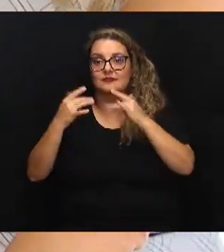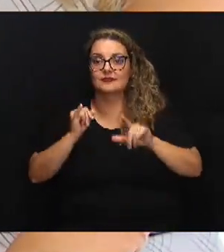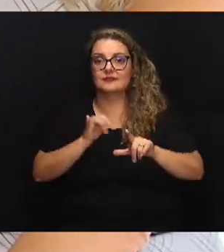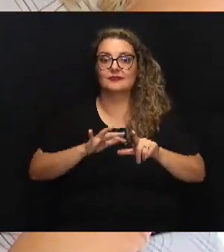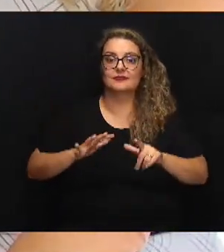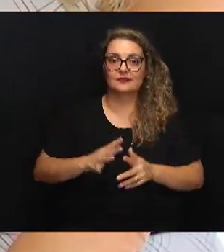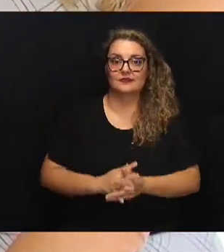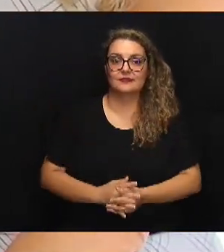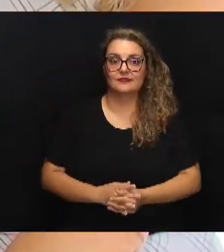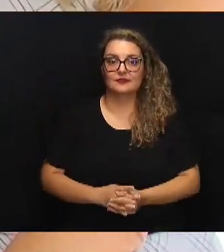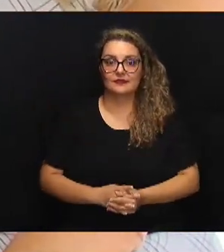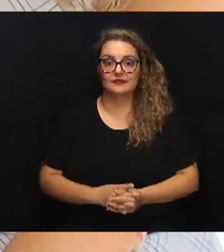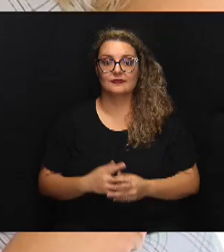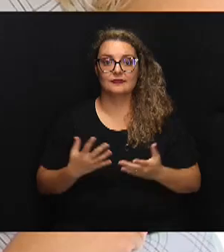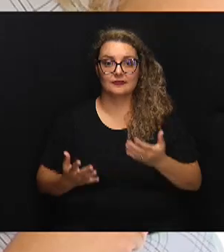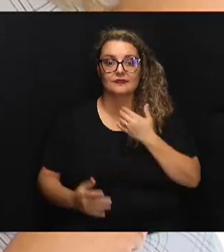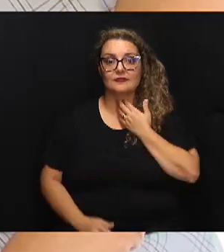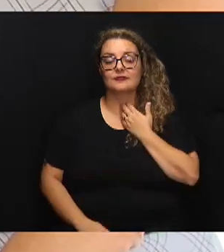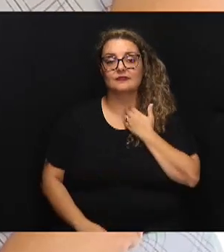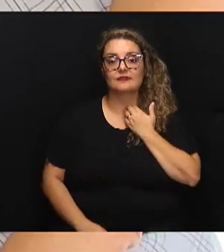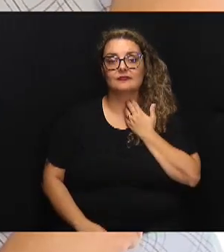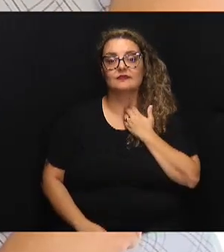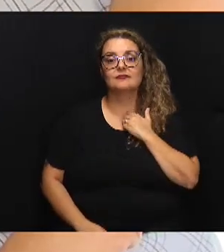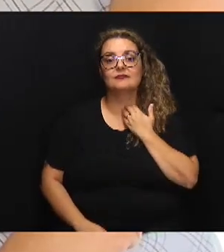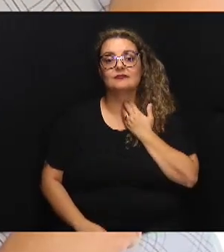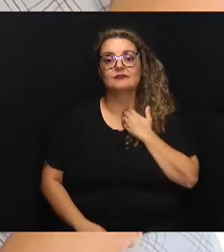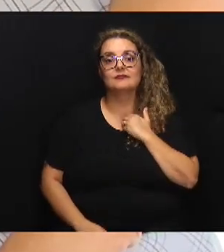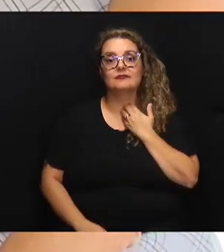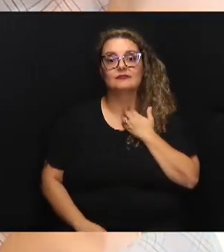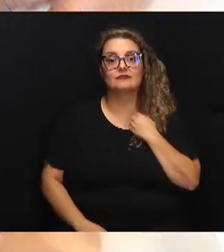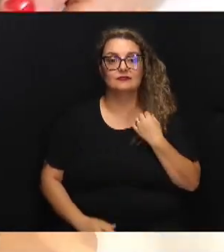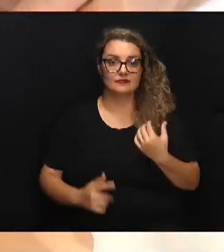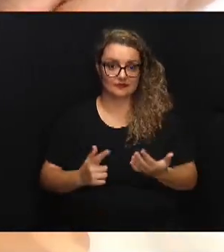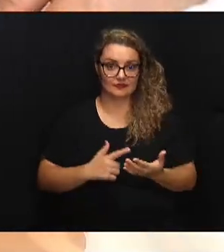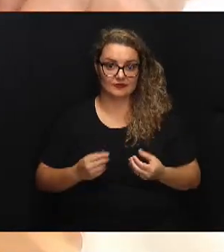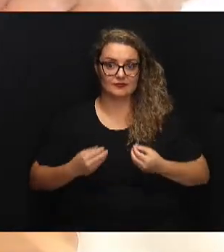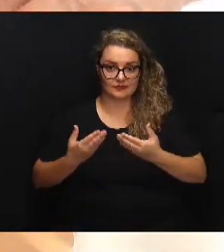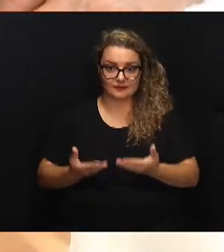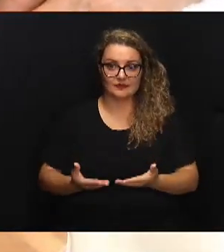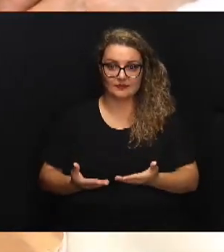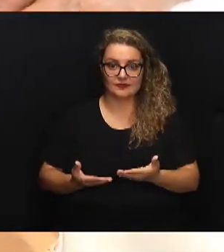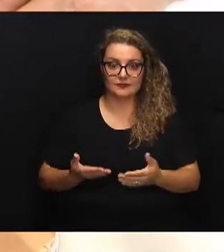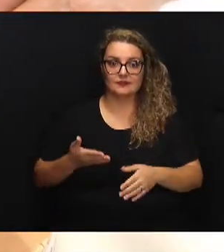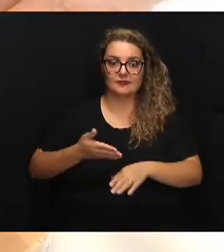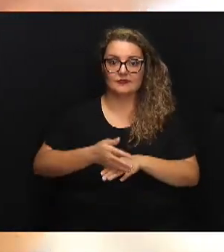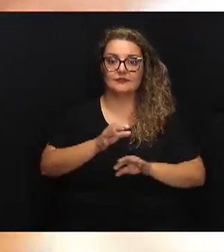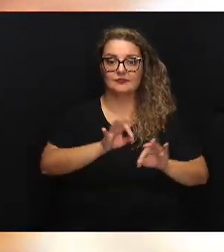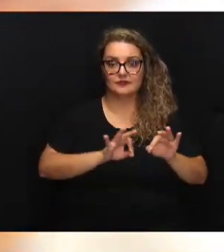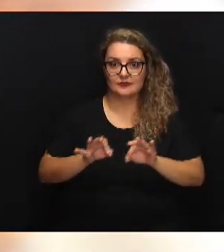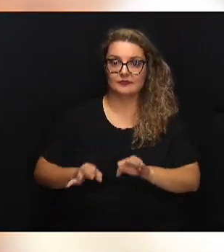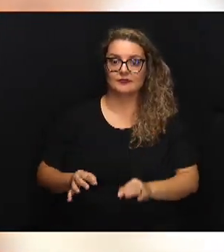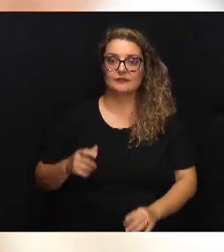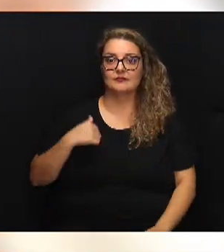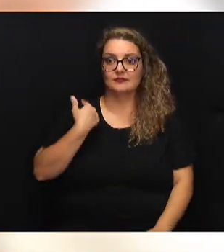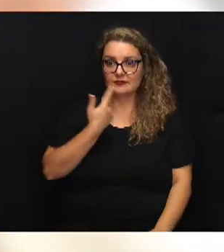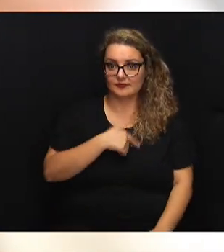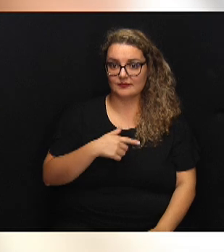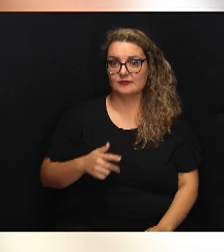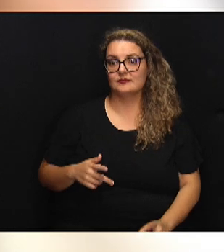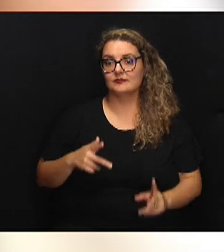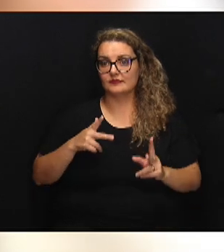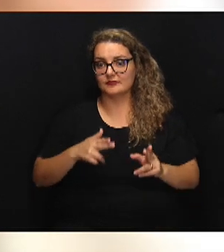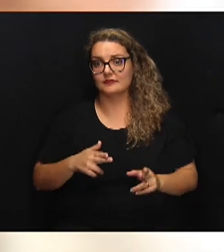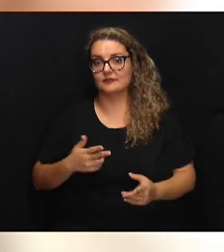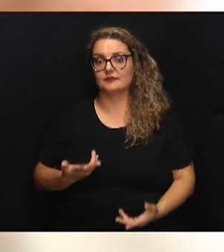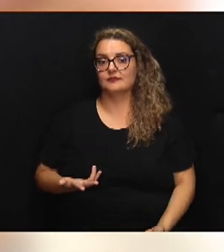imagens? Então, o livro em si, eles entregam pra gente quando a gente entra no projeto. Mas a gente tem como se fosse